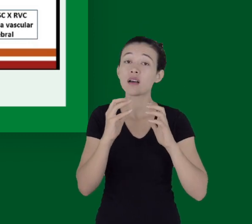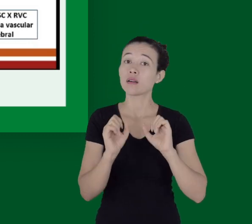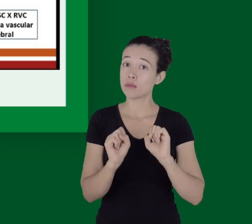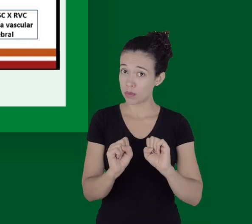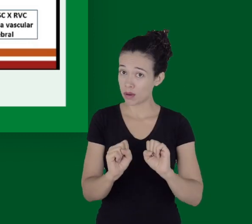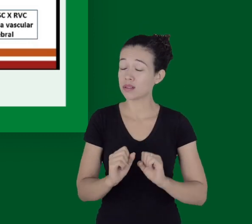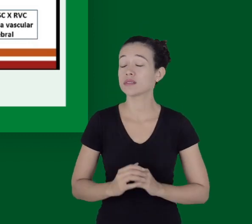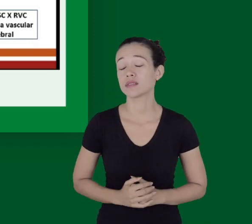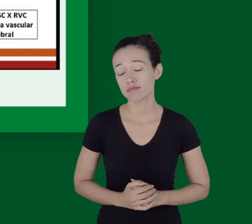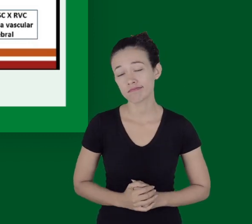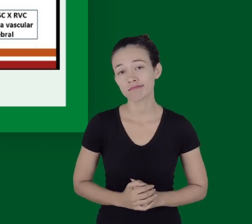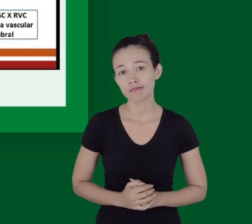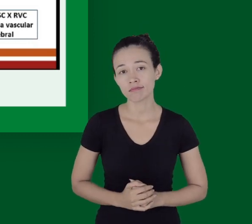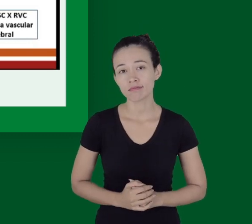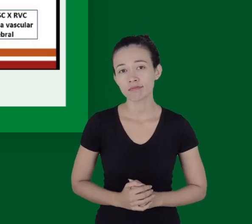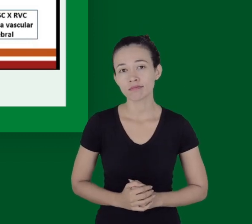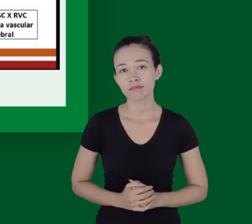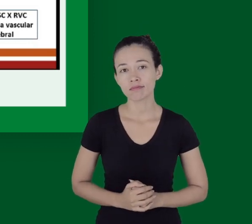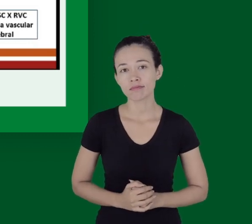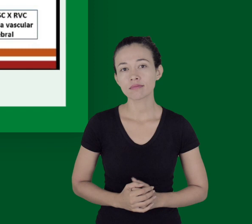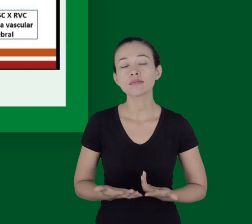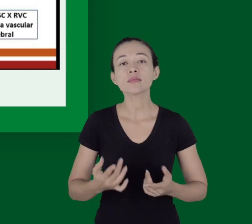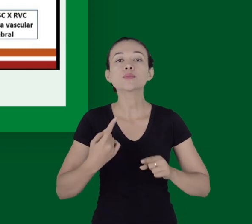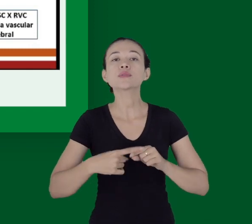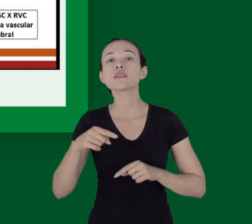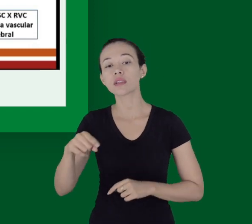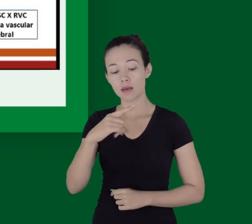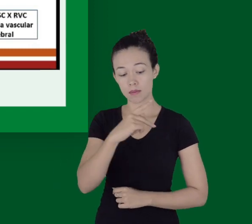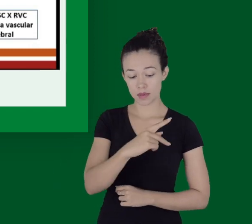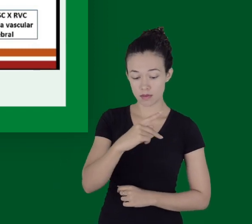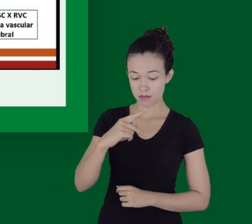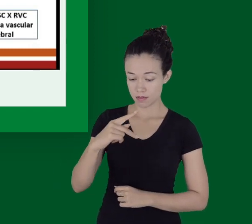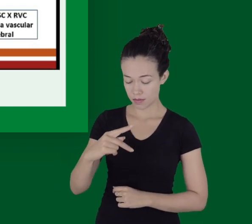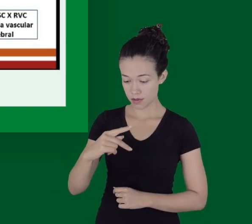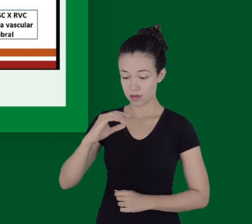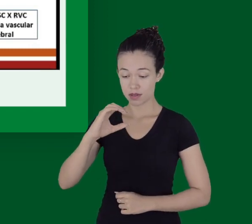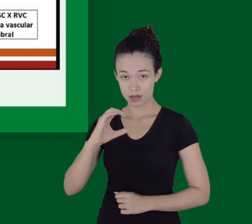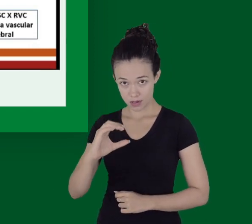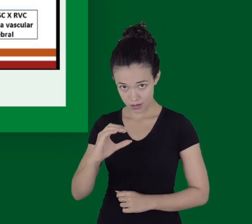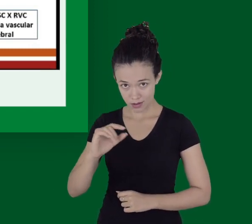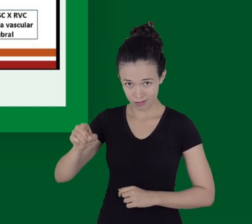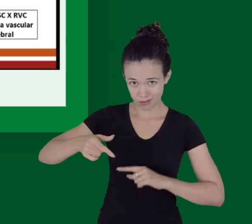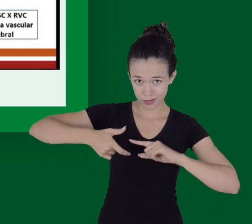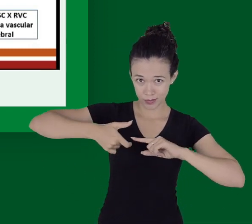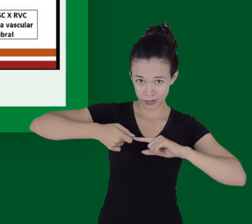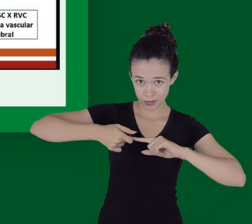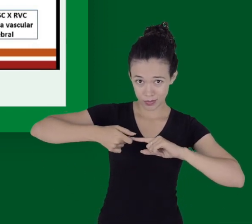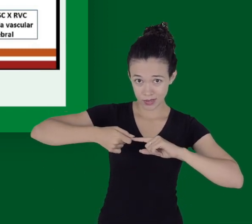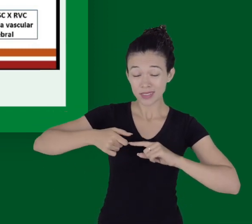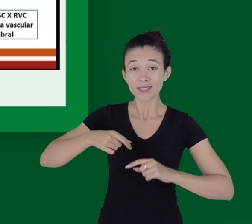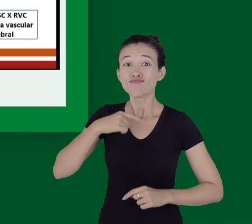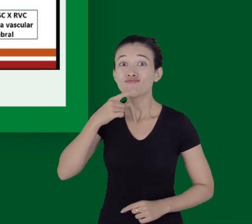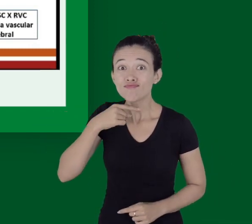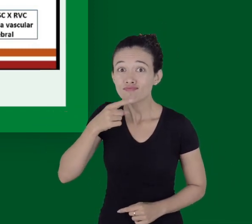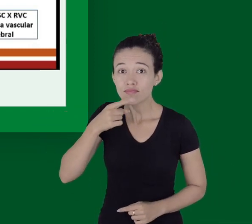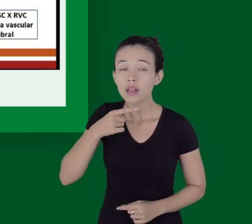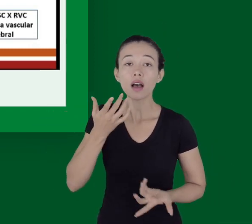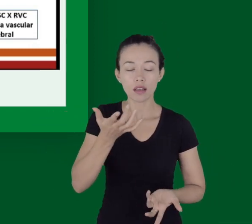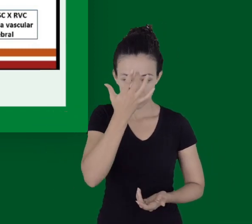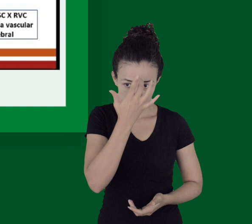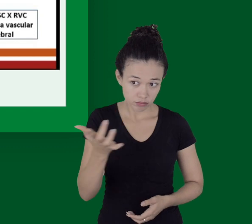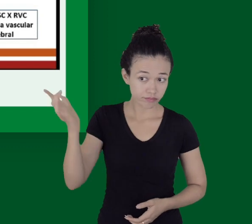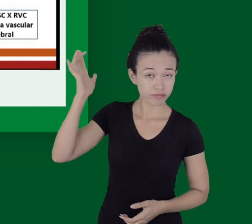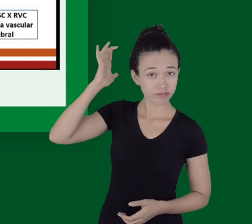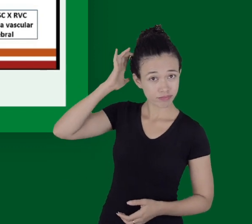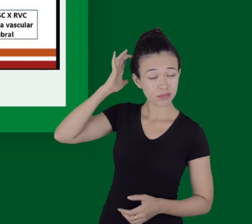que, não garantindo essa pressão de perfusão mínima, eu posso ter um processo de isquemia cerebral já